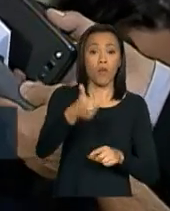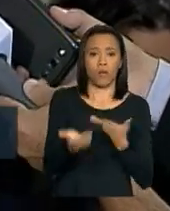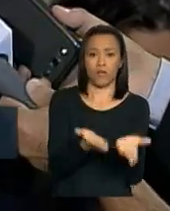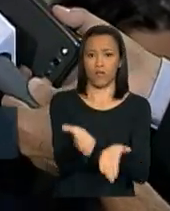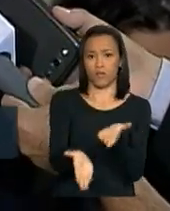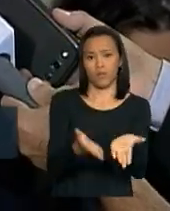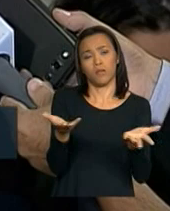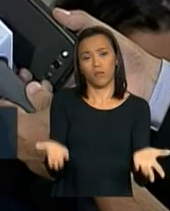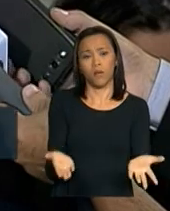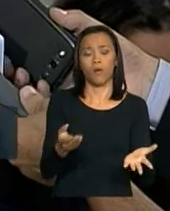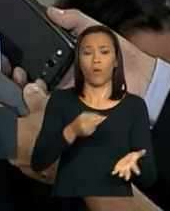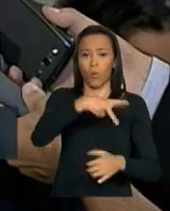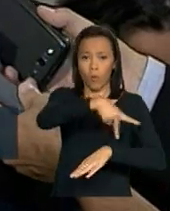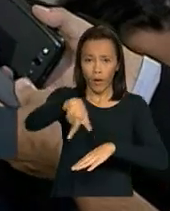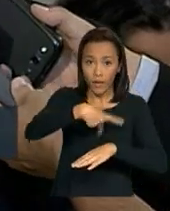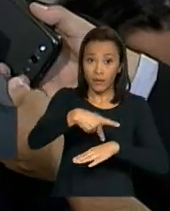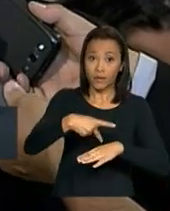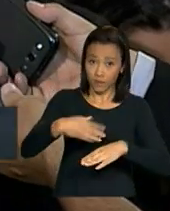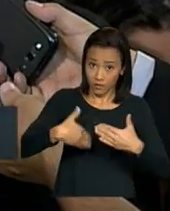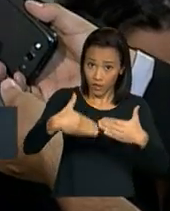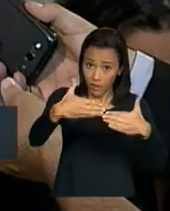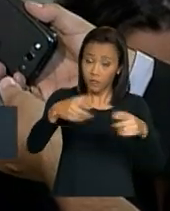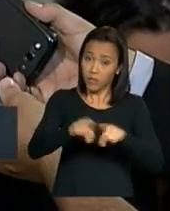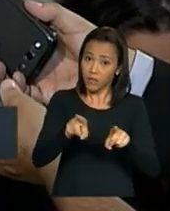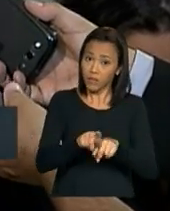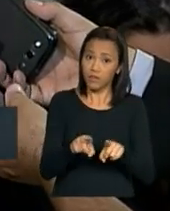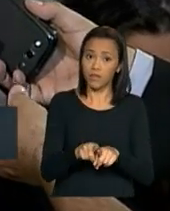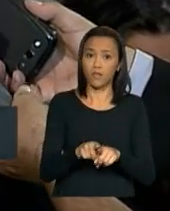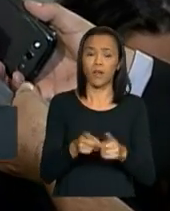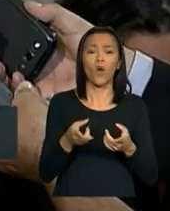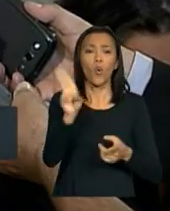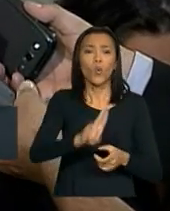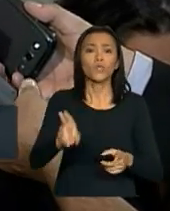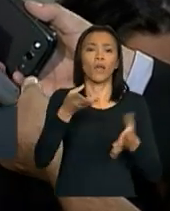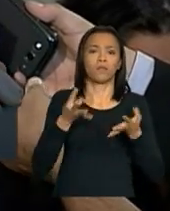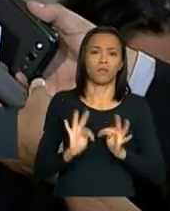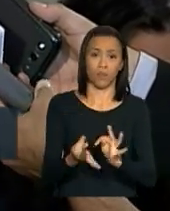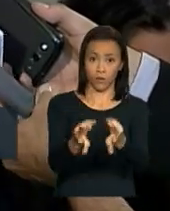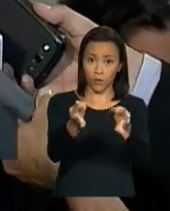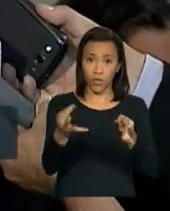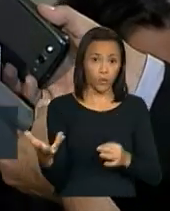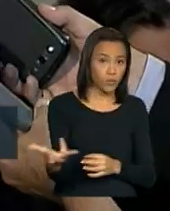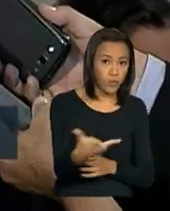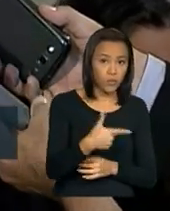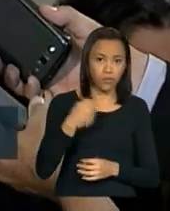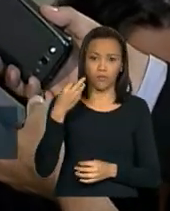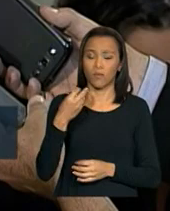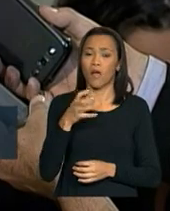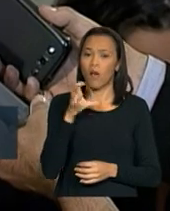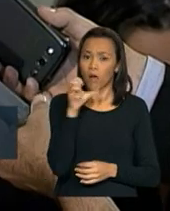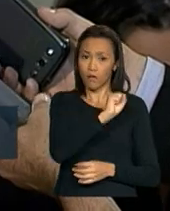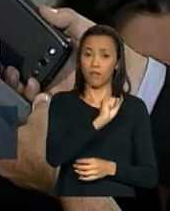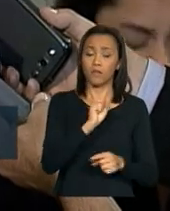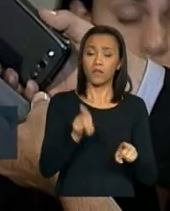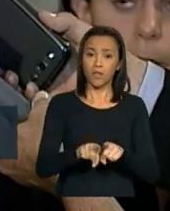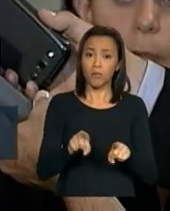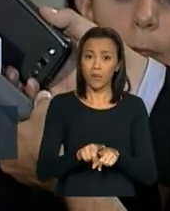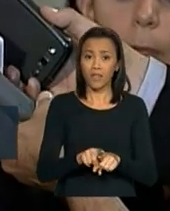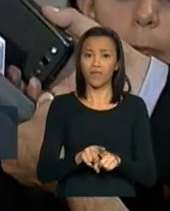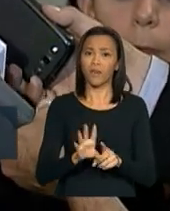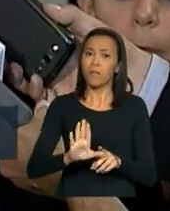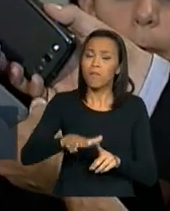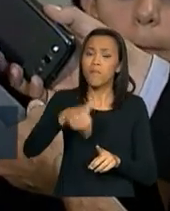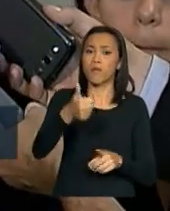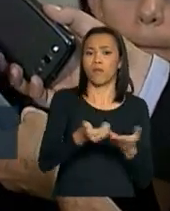que cresce como o nosso, ele também tem que evoluir, tem que modernizar, nós temos que agilizar e modernizar esse atendimento e